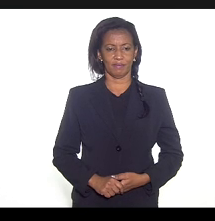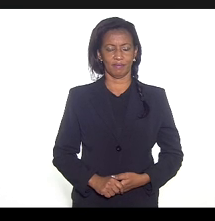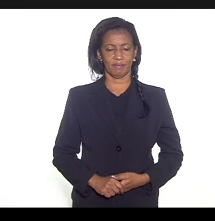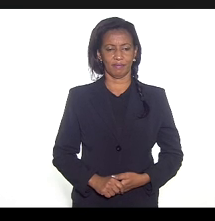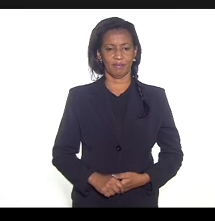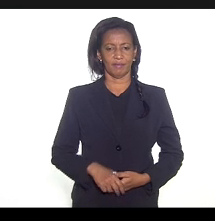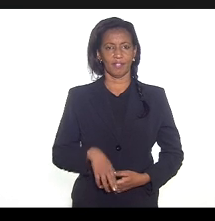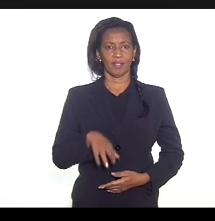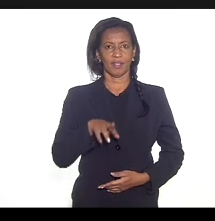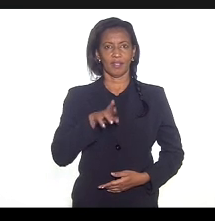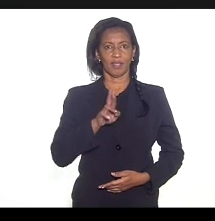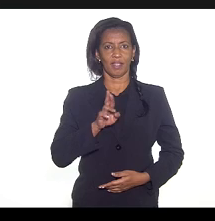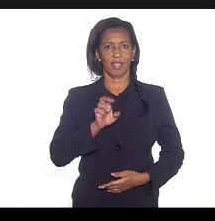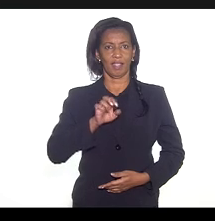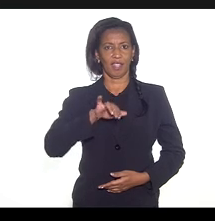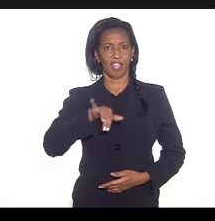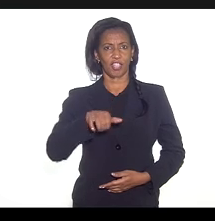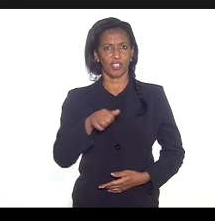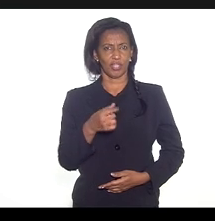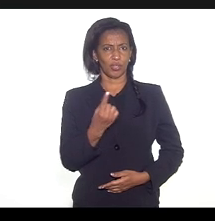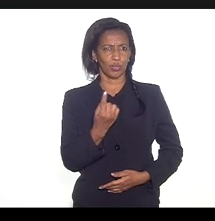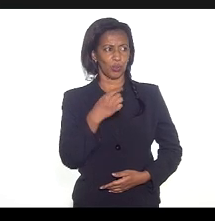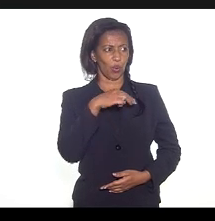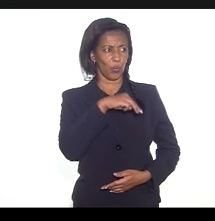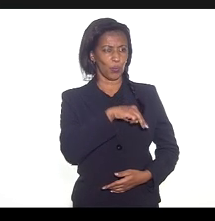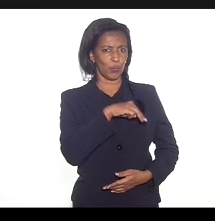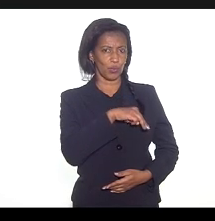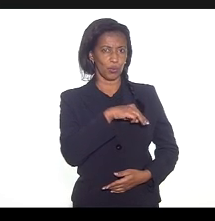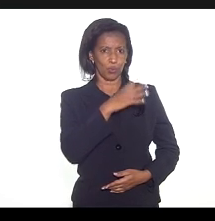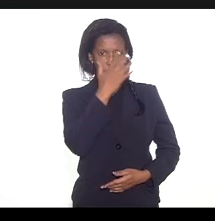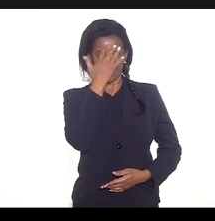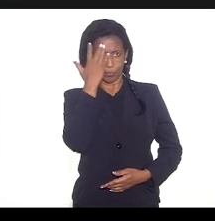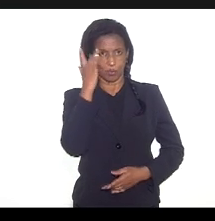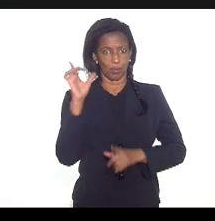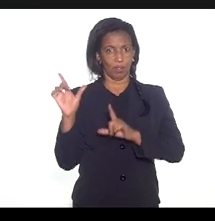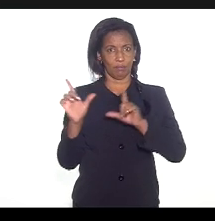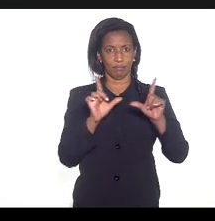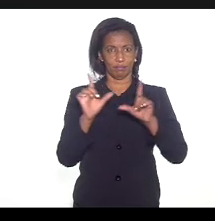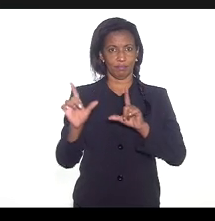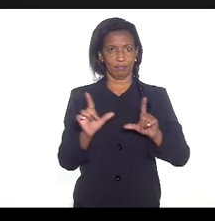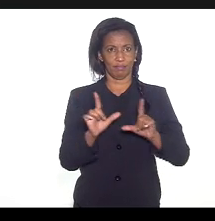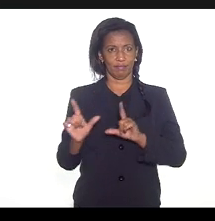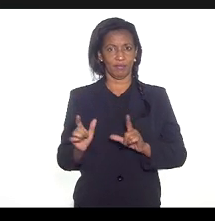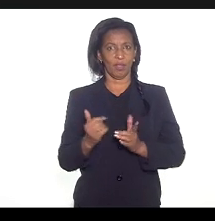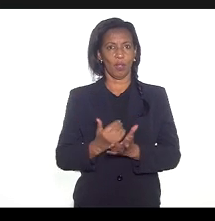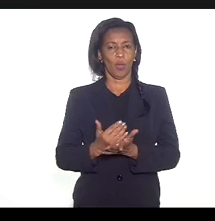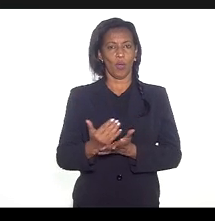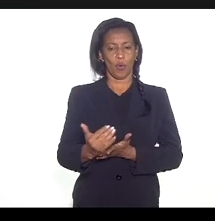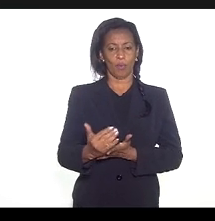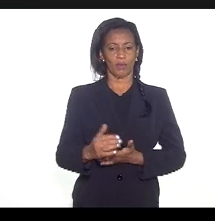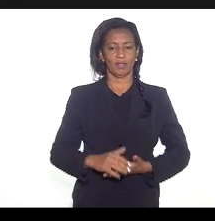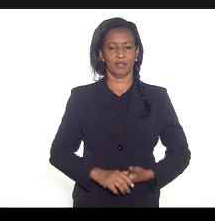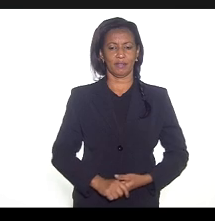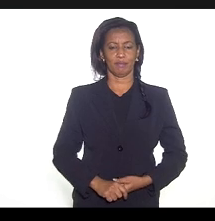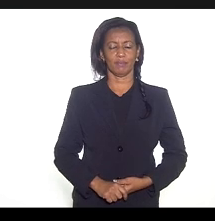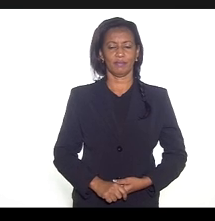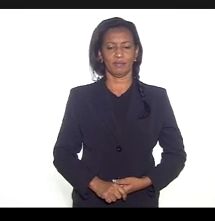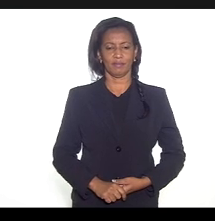Ô, Regiane, só um minuto, só para entrar as pessoas aqui, vou dar o início na live.